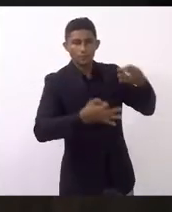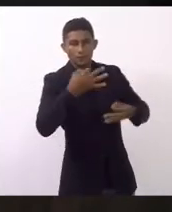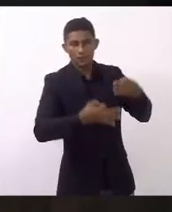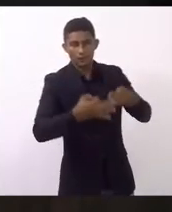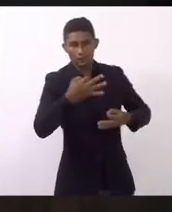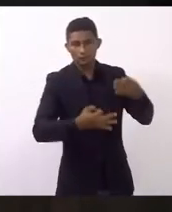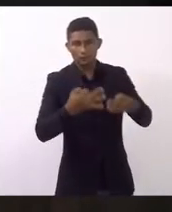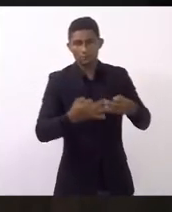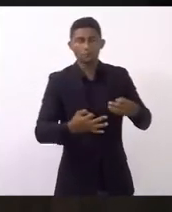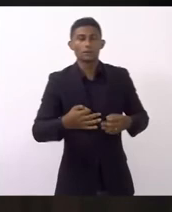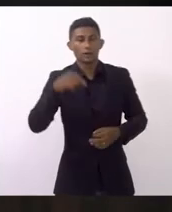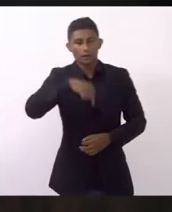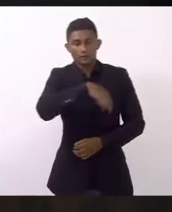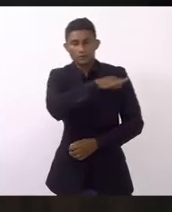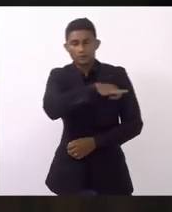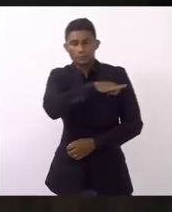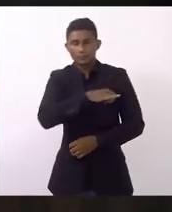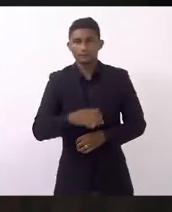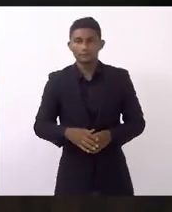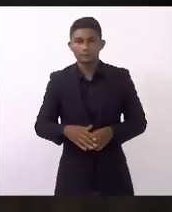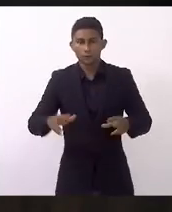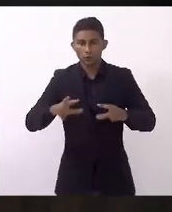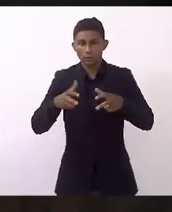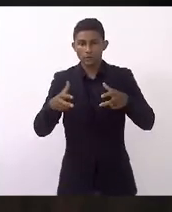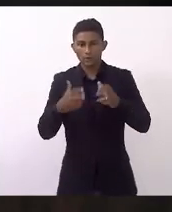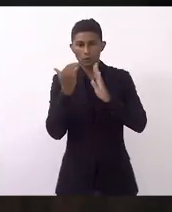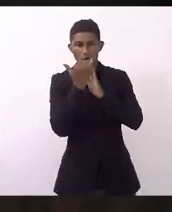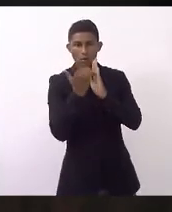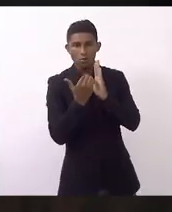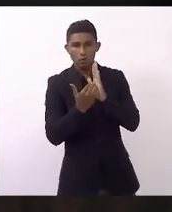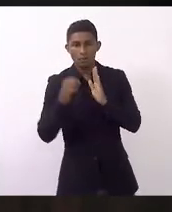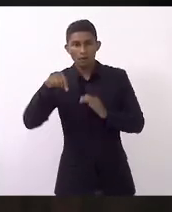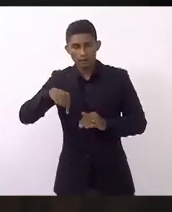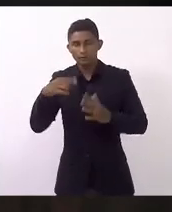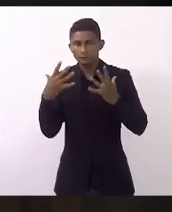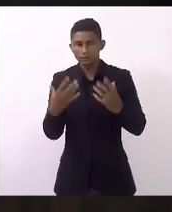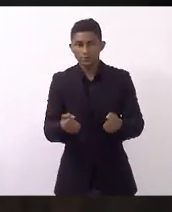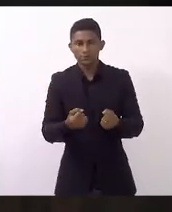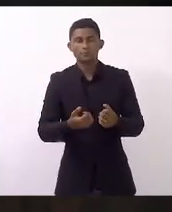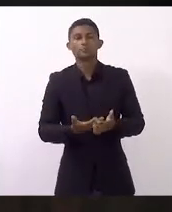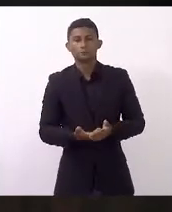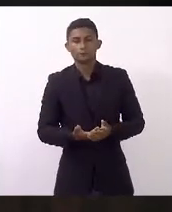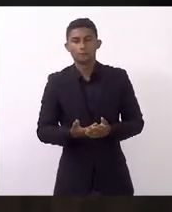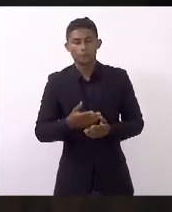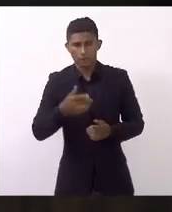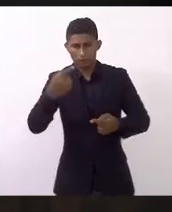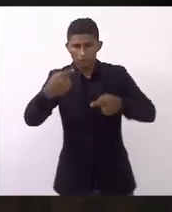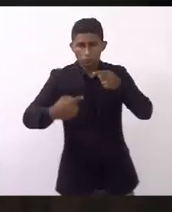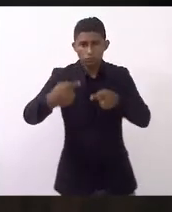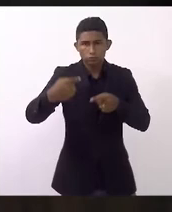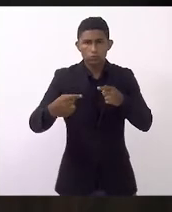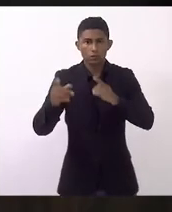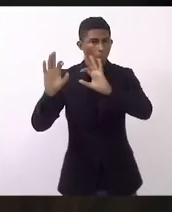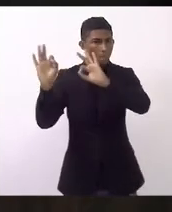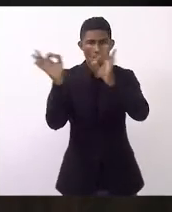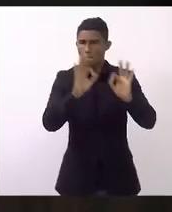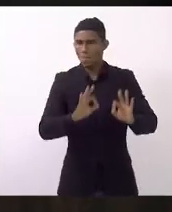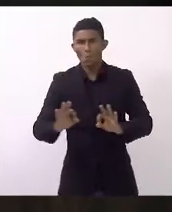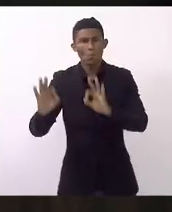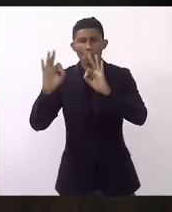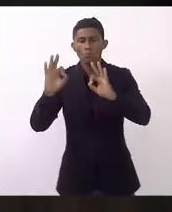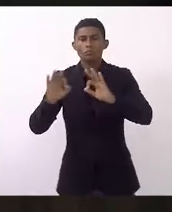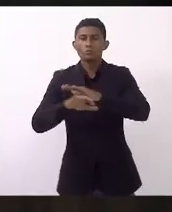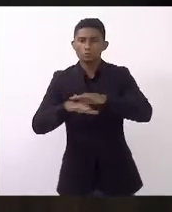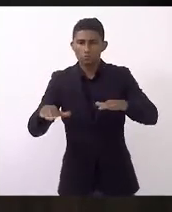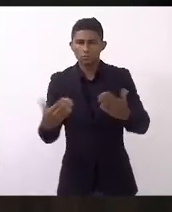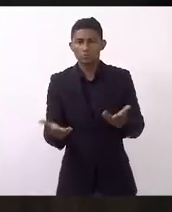Janeiro. Parecer da Comissão de Normas Internas e Proposição Externa, favorável, relator deputado Rodrigo Bacelar. Em discussão, não havendo quem queira discutir, encerrada a discussão,